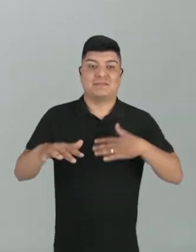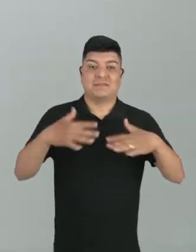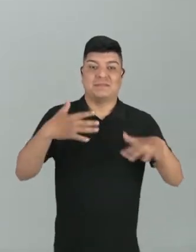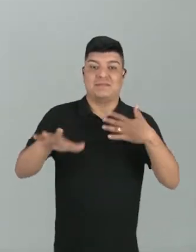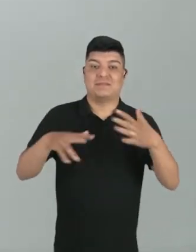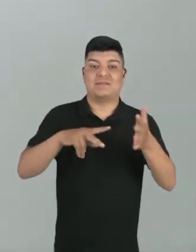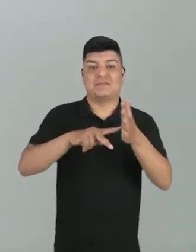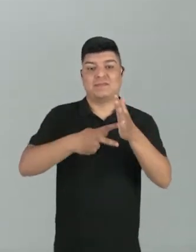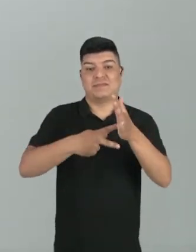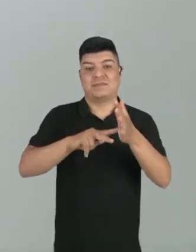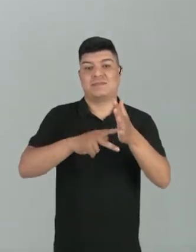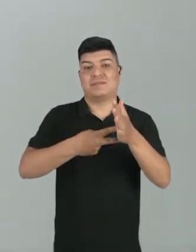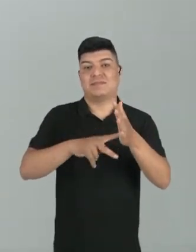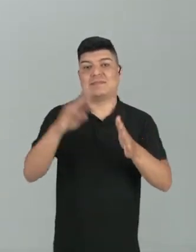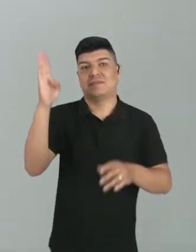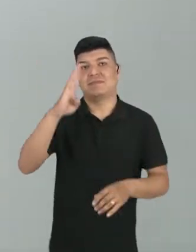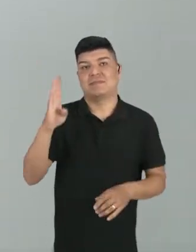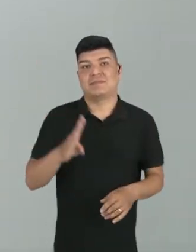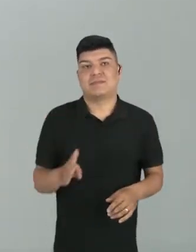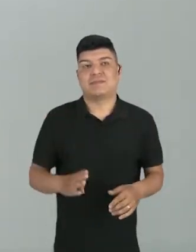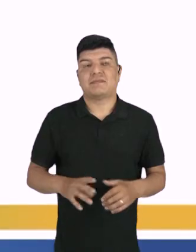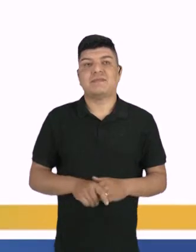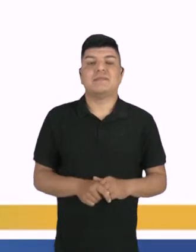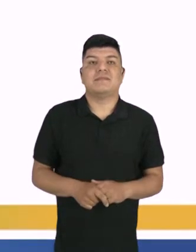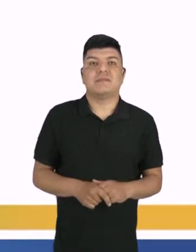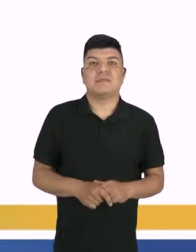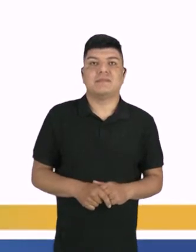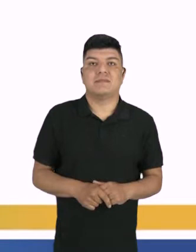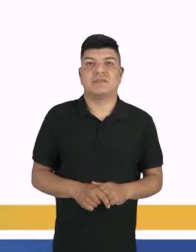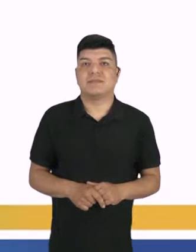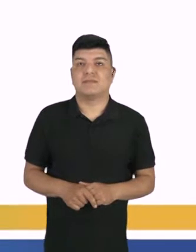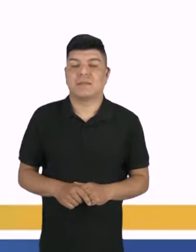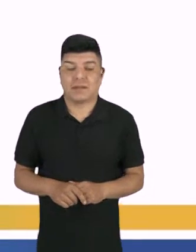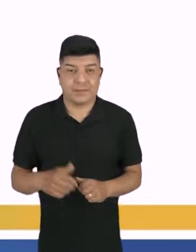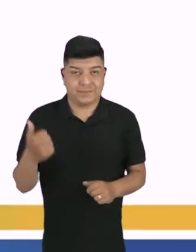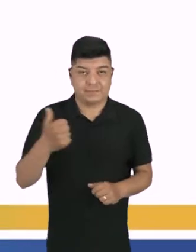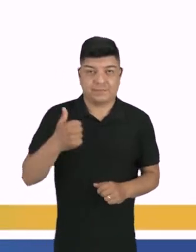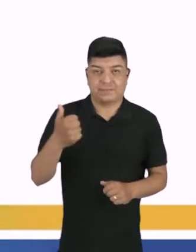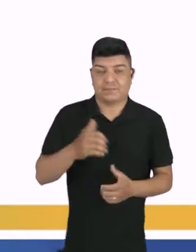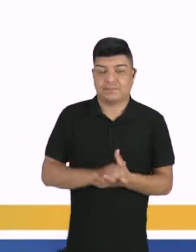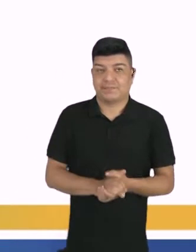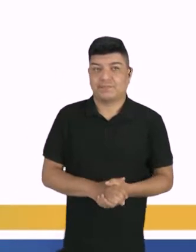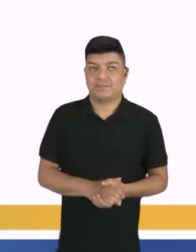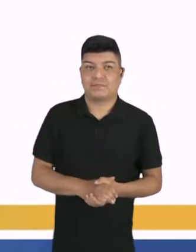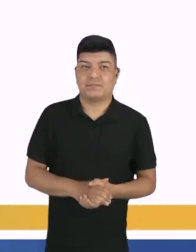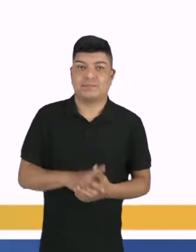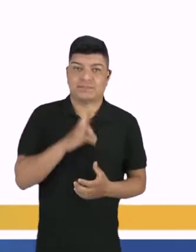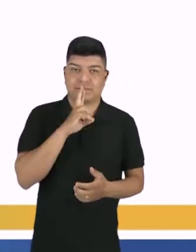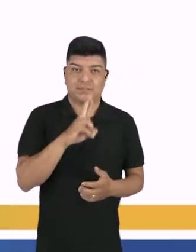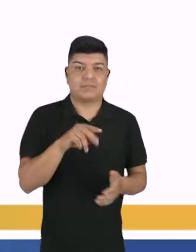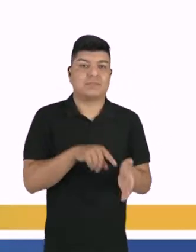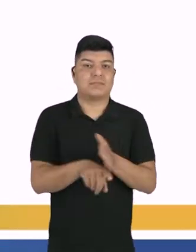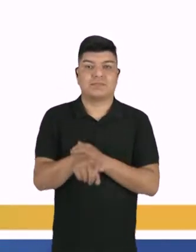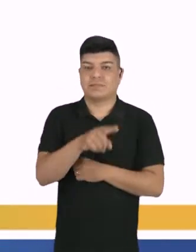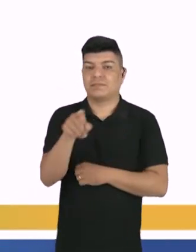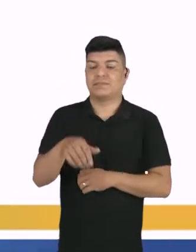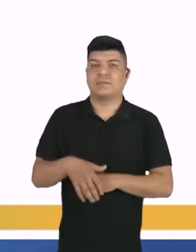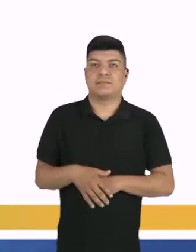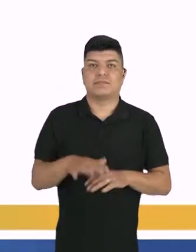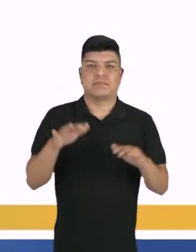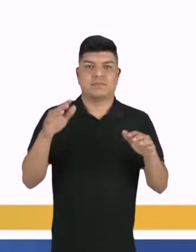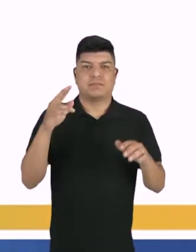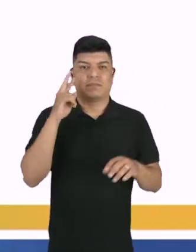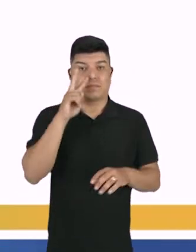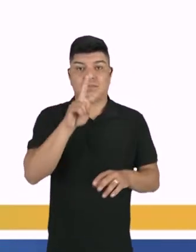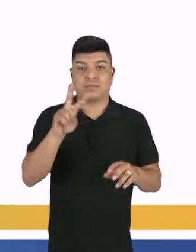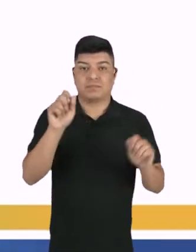movimentos sindicais no Brasil. Vamos primeiramente responder uma questão. Visualiza